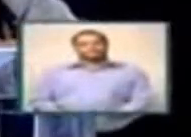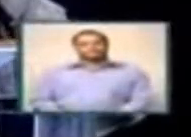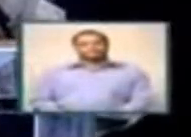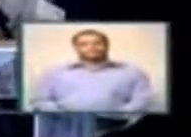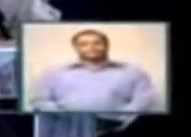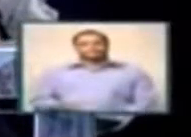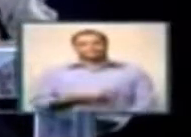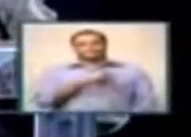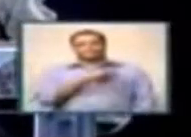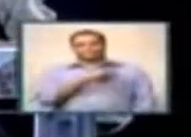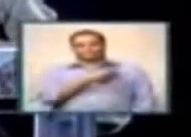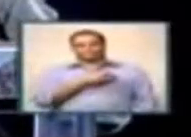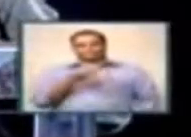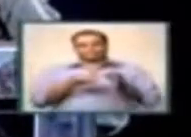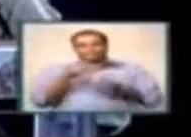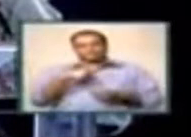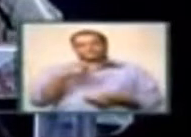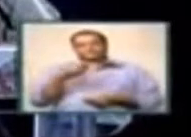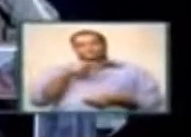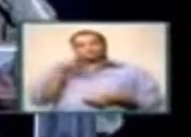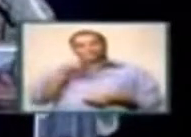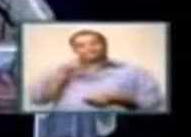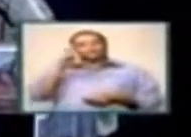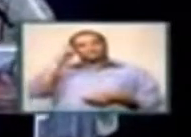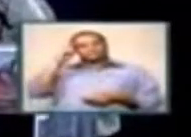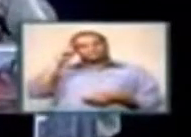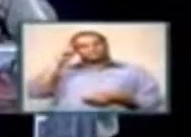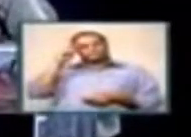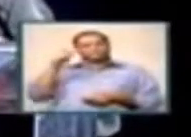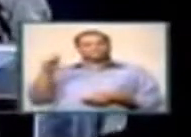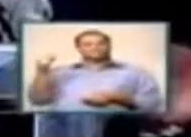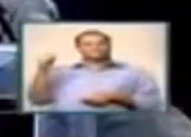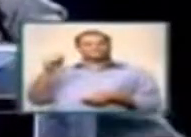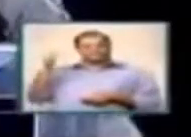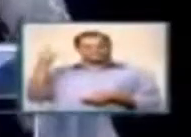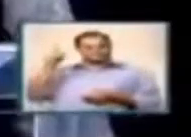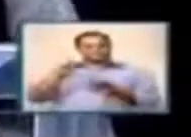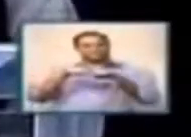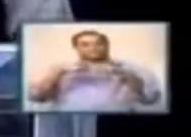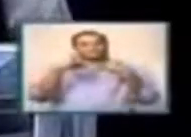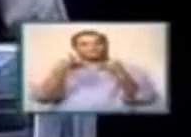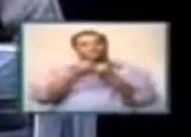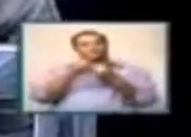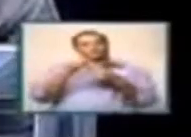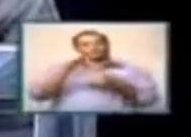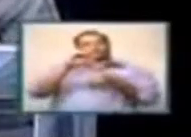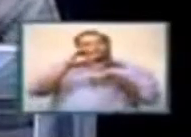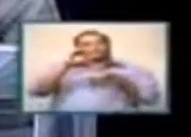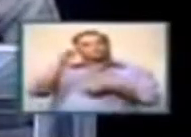Excelentíssimo ministro, quero começar lembrando o Seminário Internacional